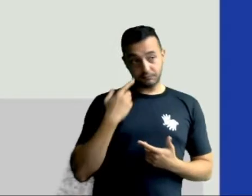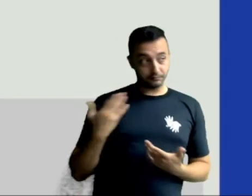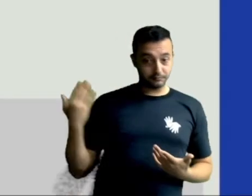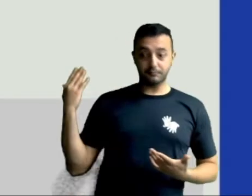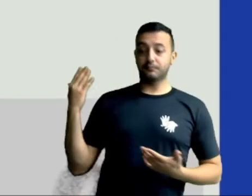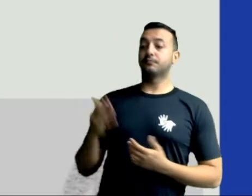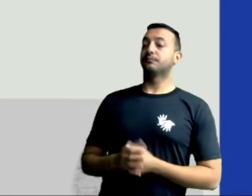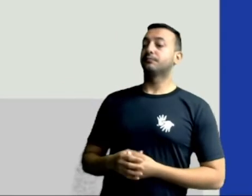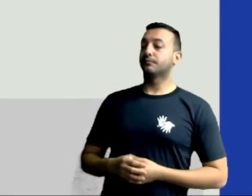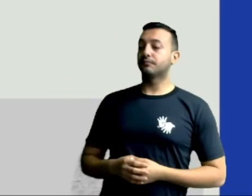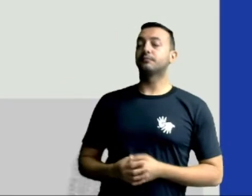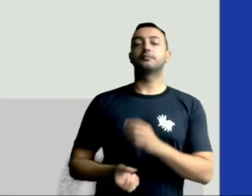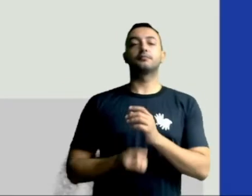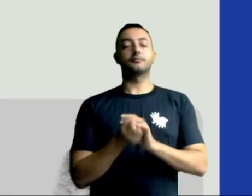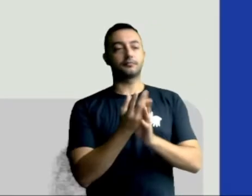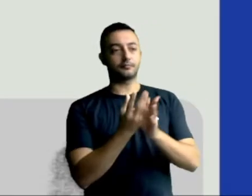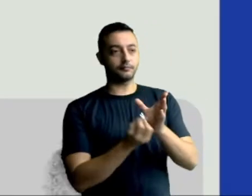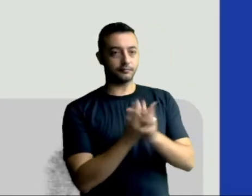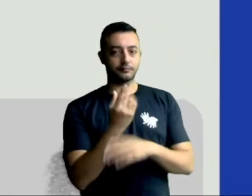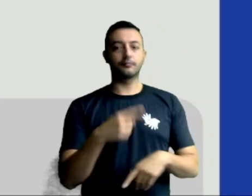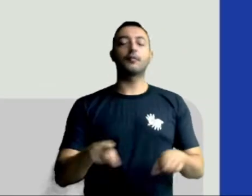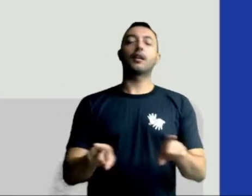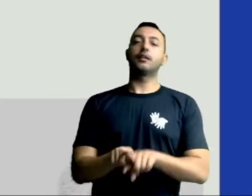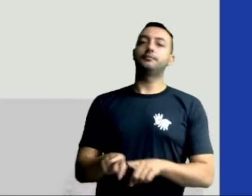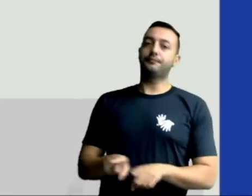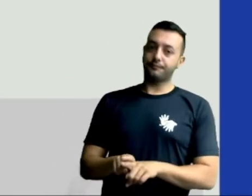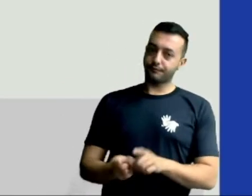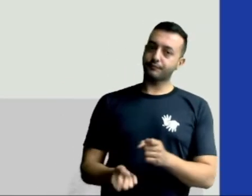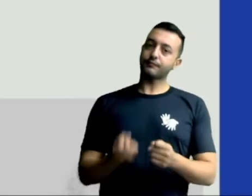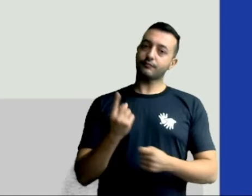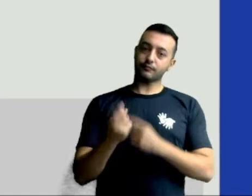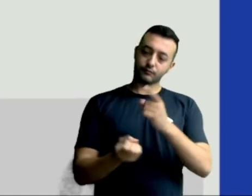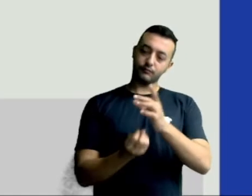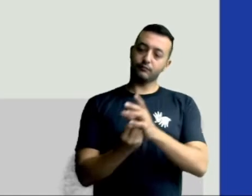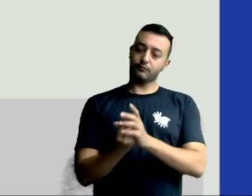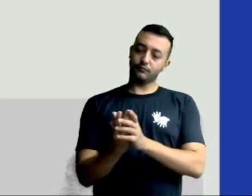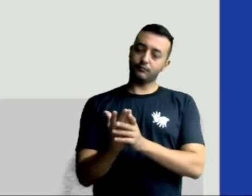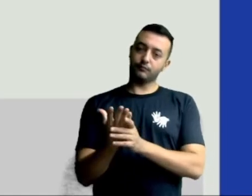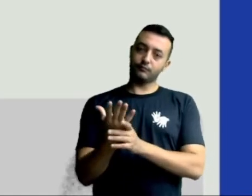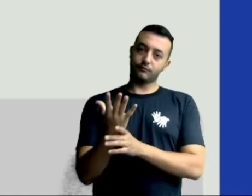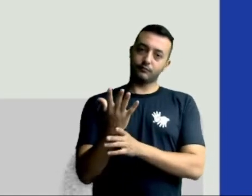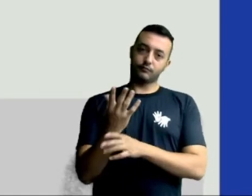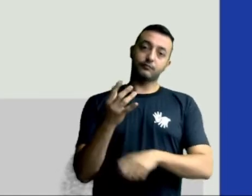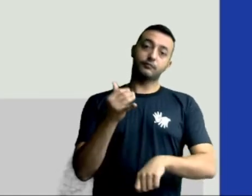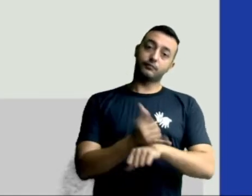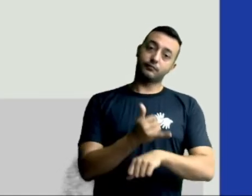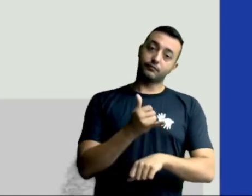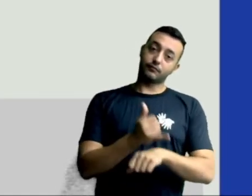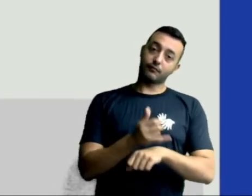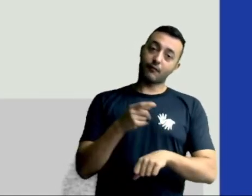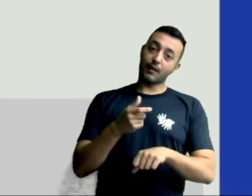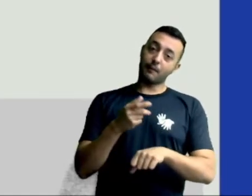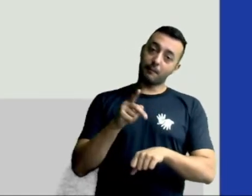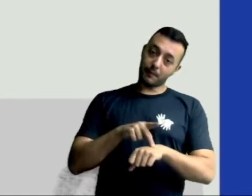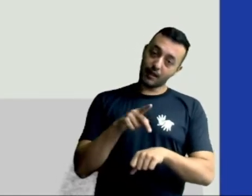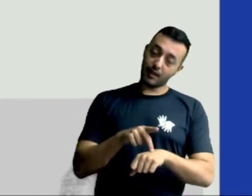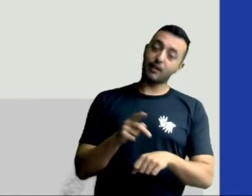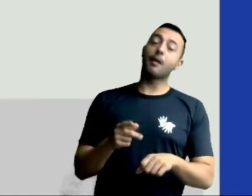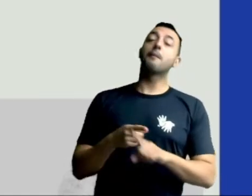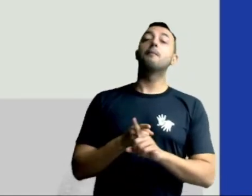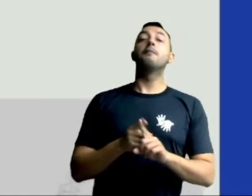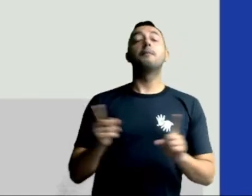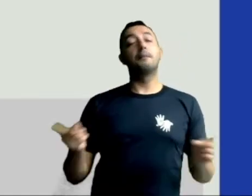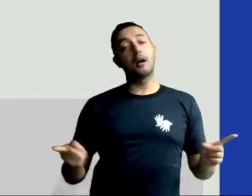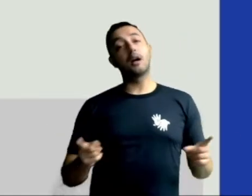cá. As plantas também crescem, em algumas plantas crescem em lugares rochosos, né? Mas os seres vivos